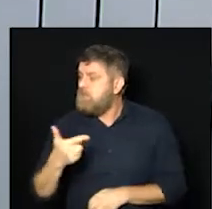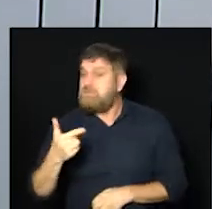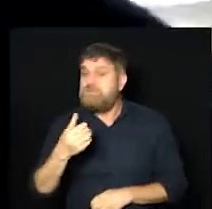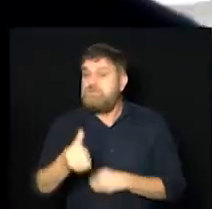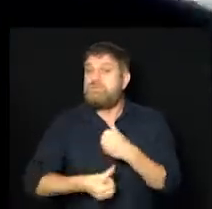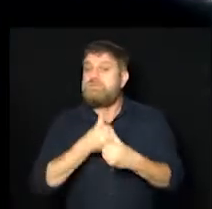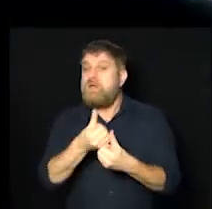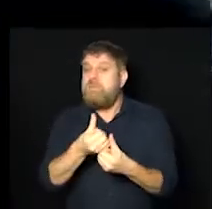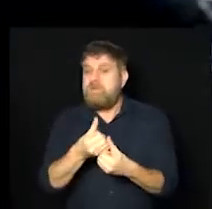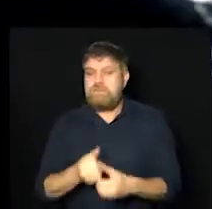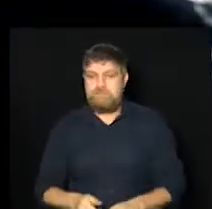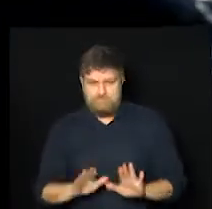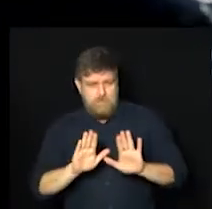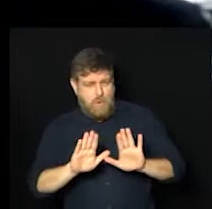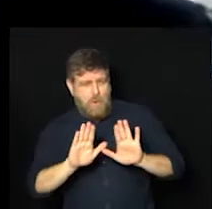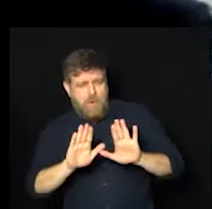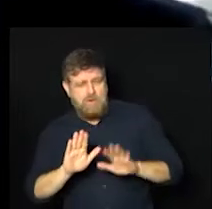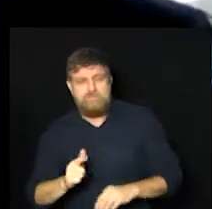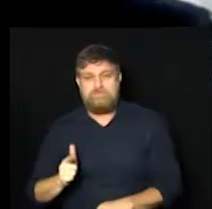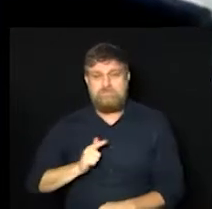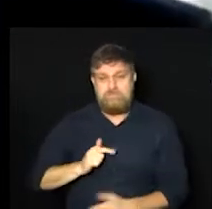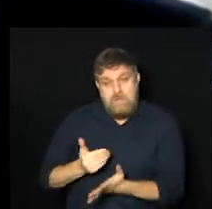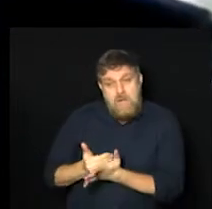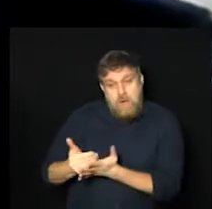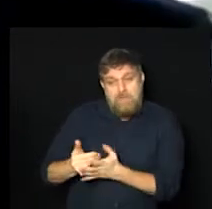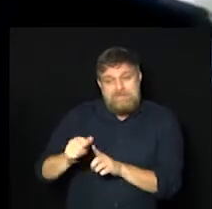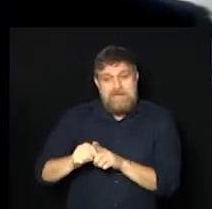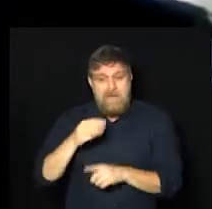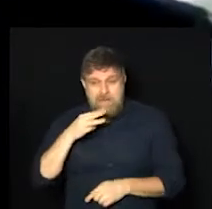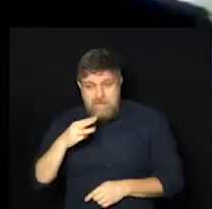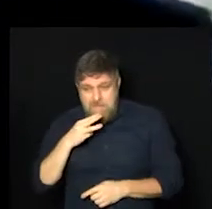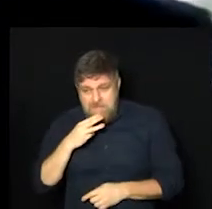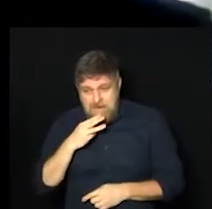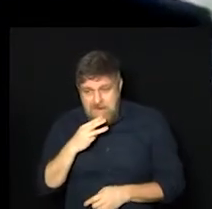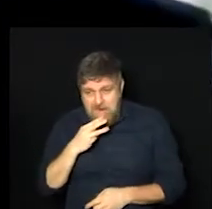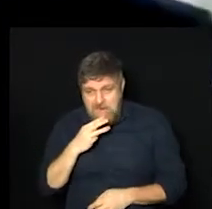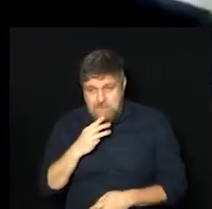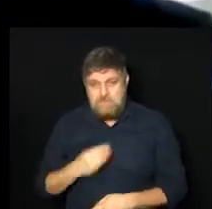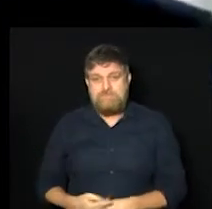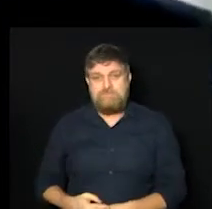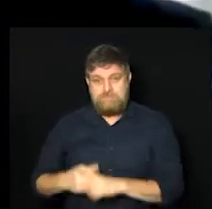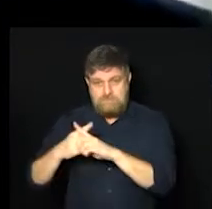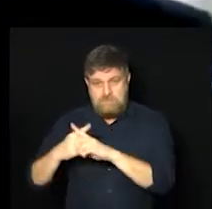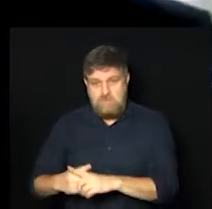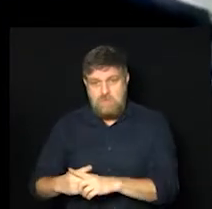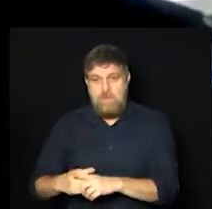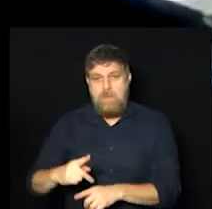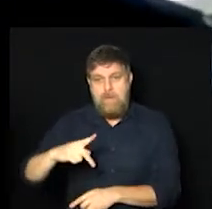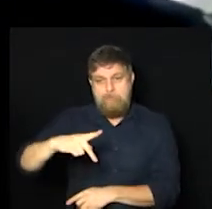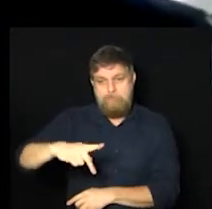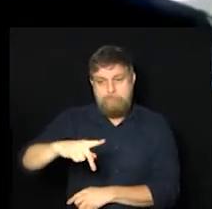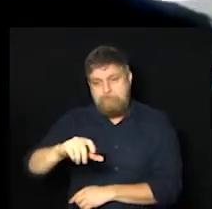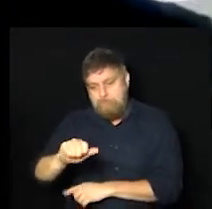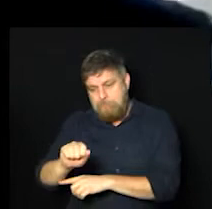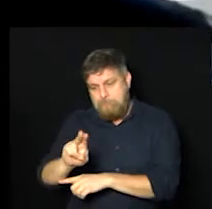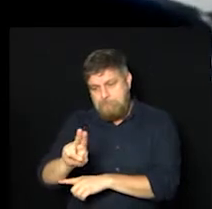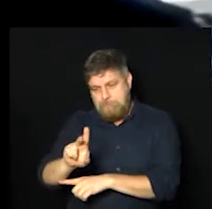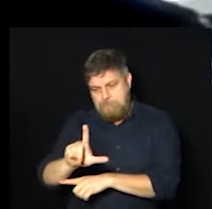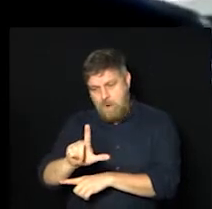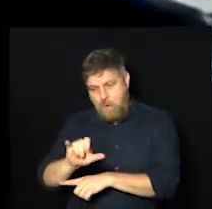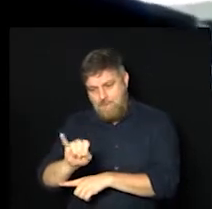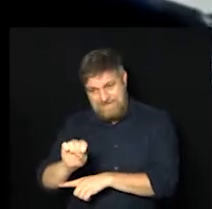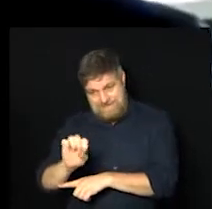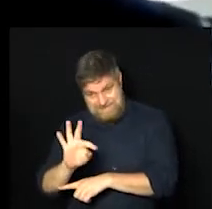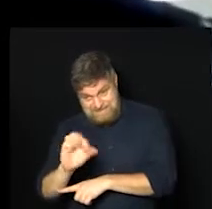semestre? É assim, ó, a gente ia iniciar em março a Copa Paulista, que agora chama-se Copa LPF, né? Que a Copa LPF,